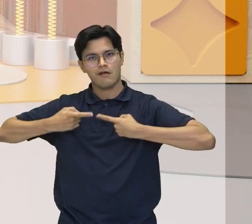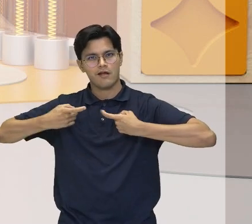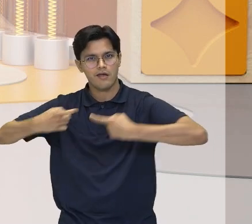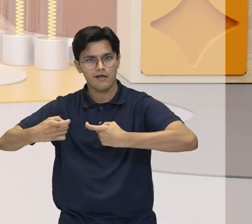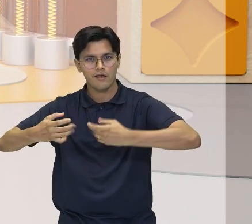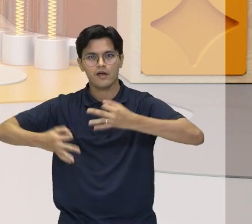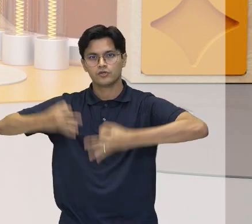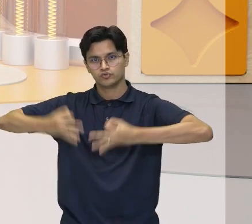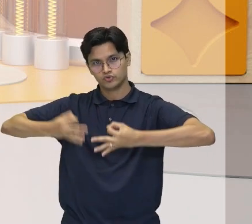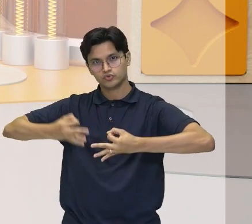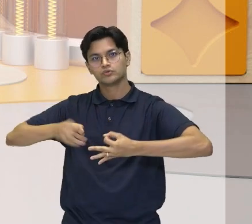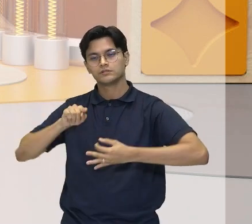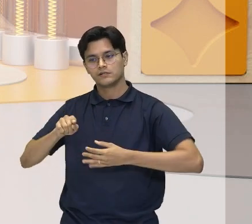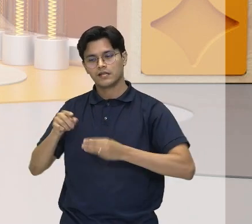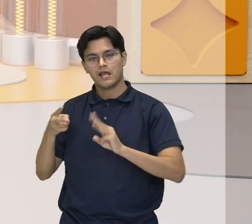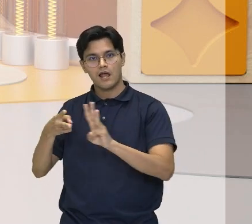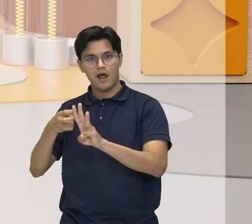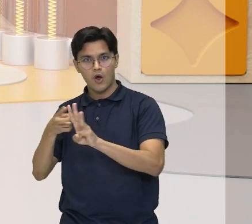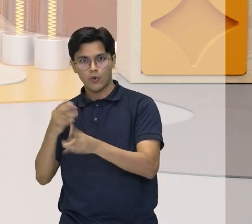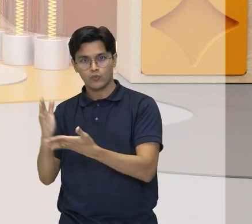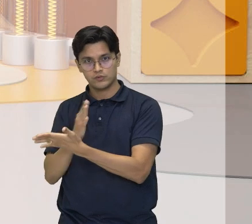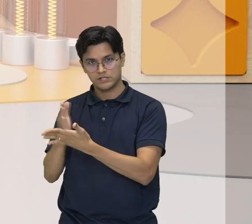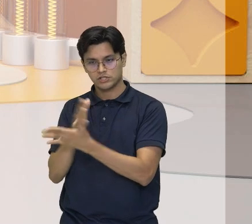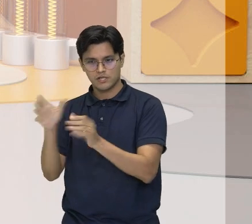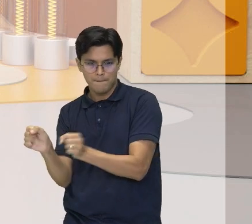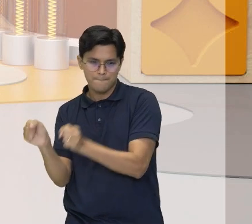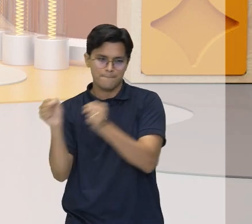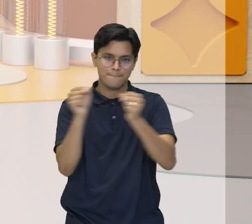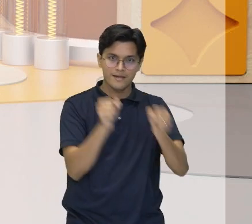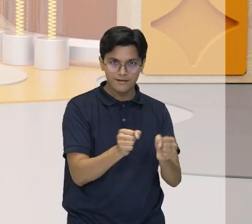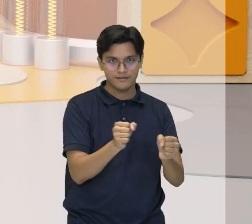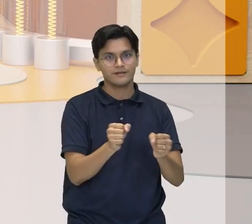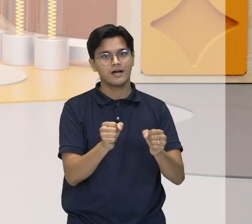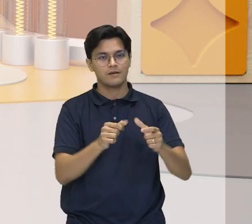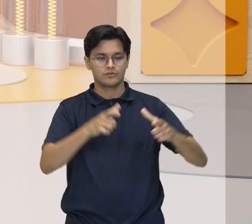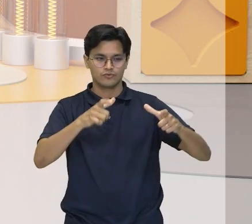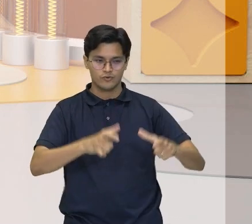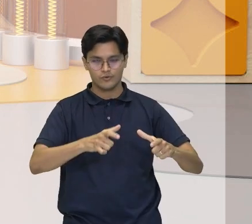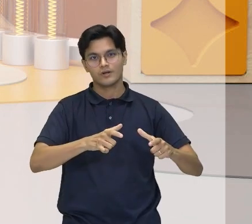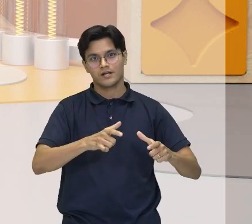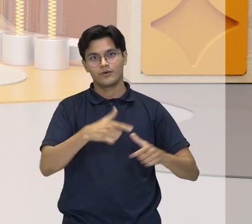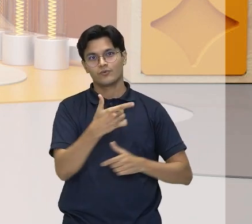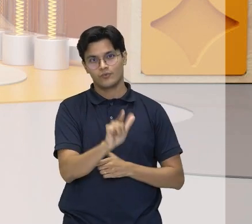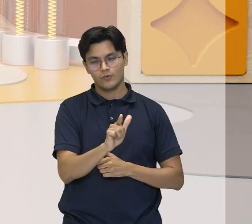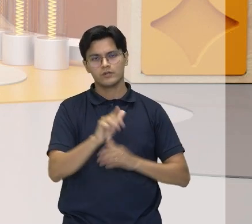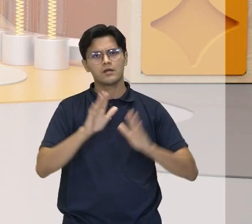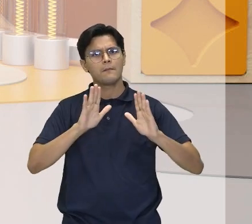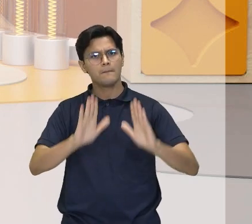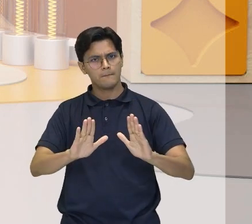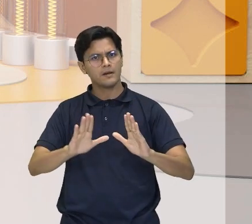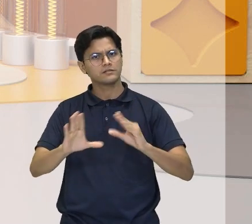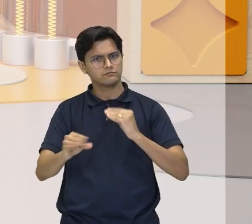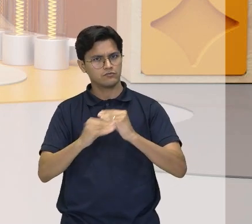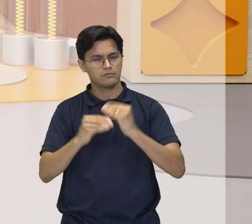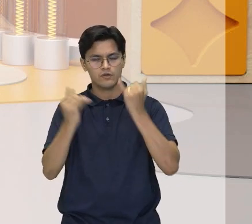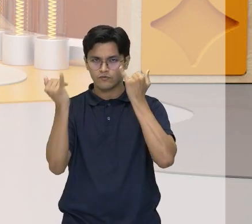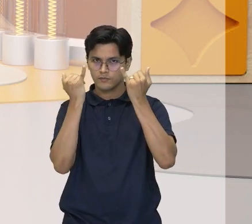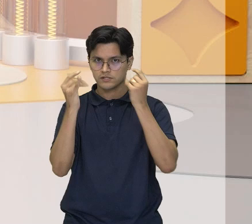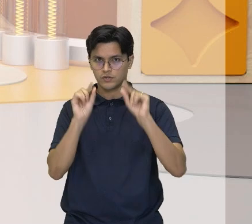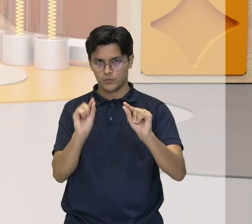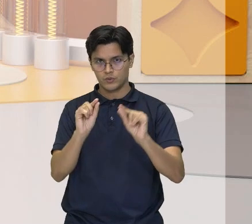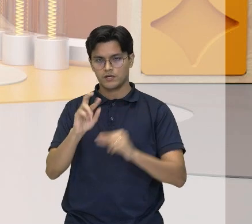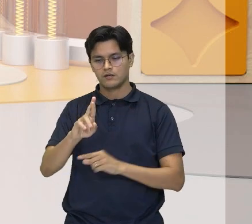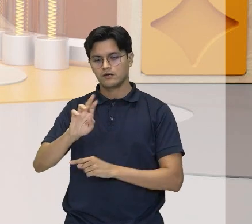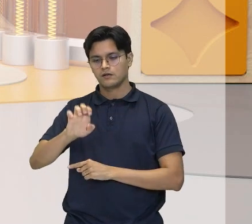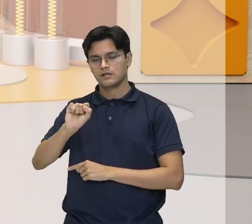como prisioneiros nos conflitos entre tribos. Só um adendo aqui. O que eram os resgates e as